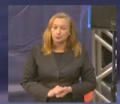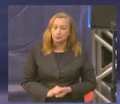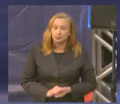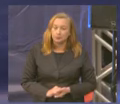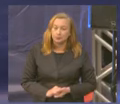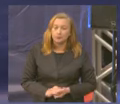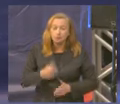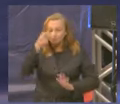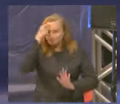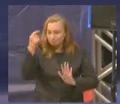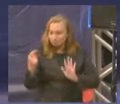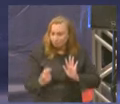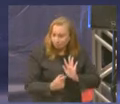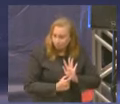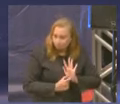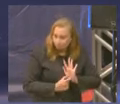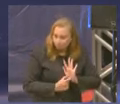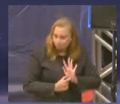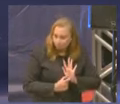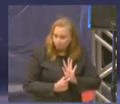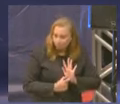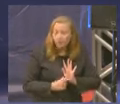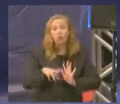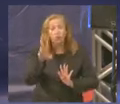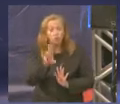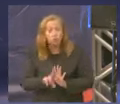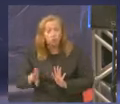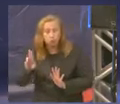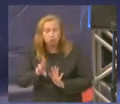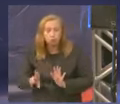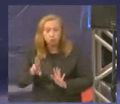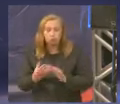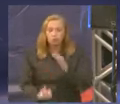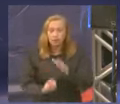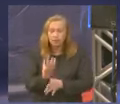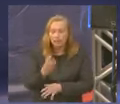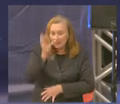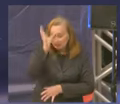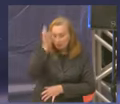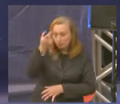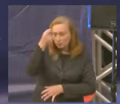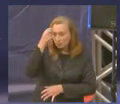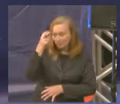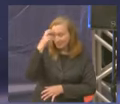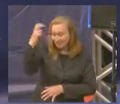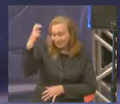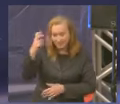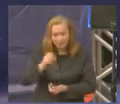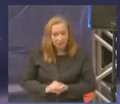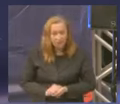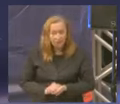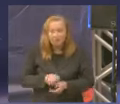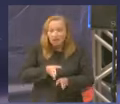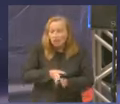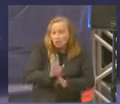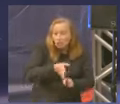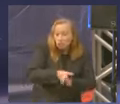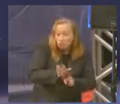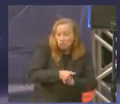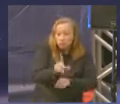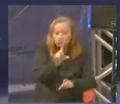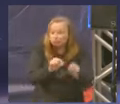A inteligência artificial está sendo usada para criar soluções inteligentes que auxiliam na tomada